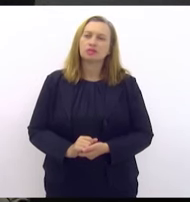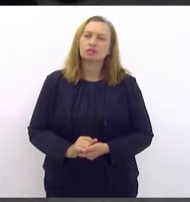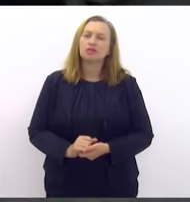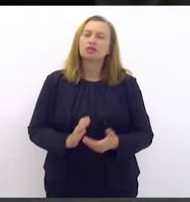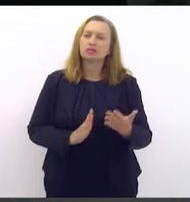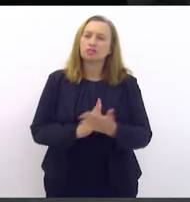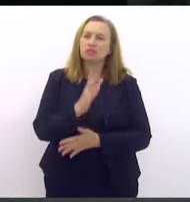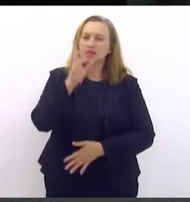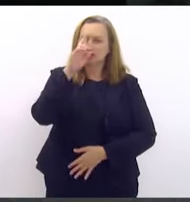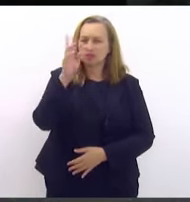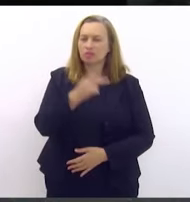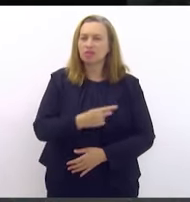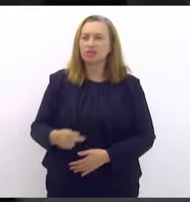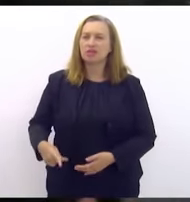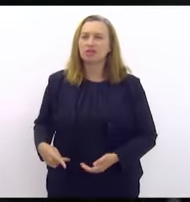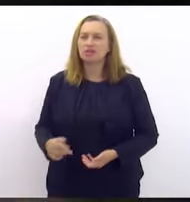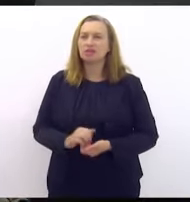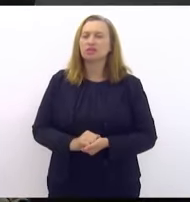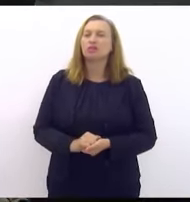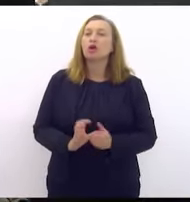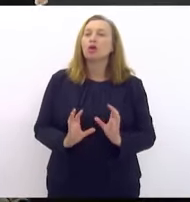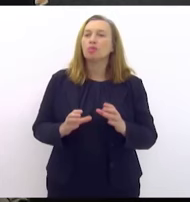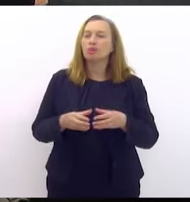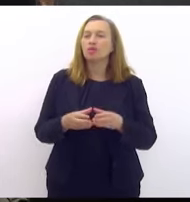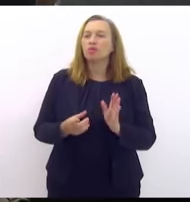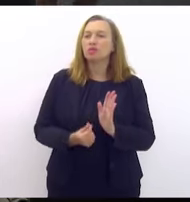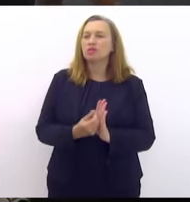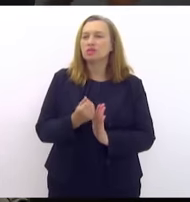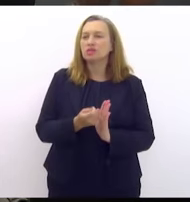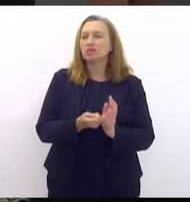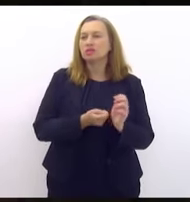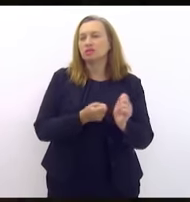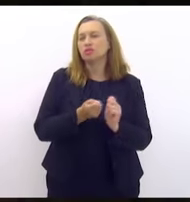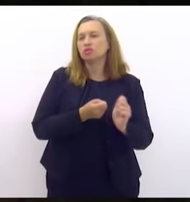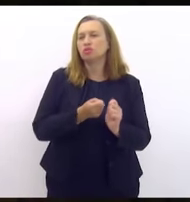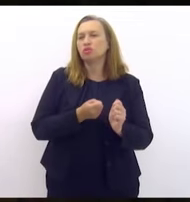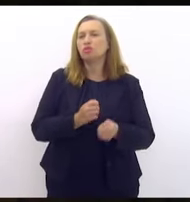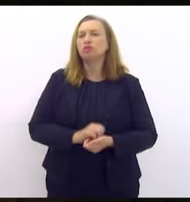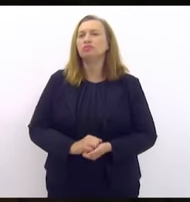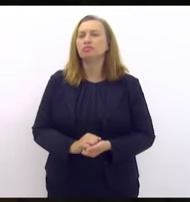Parecer favorável. Pela Comissão de Orçamento, Finanças e